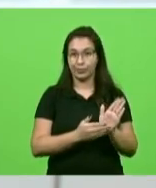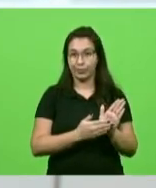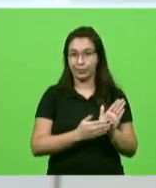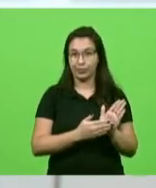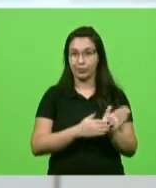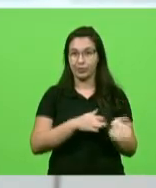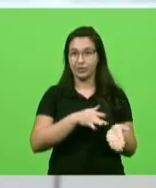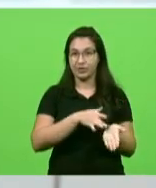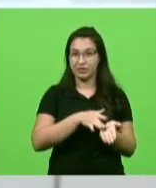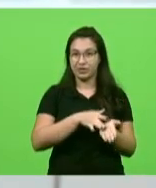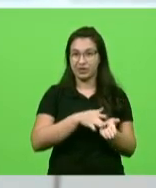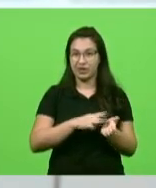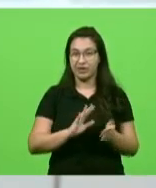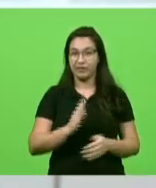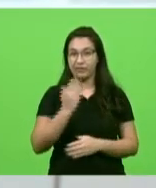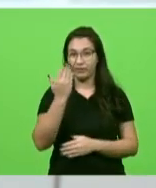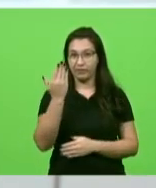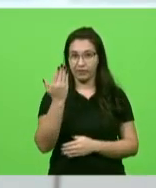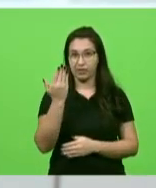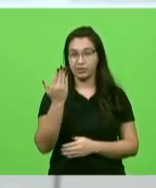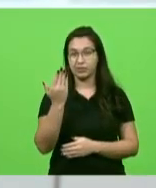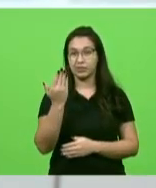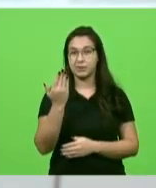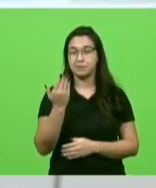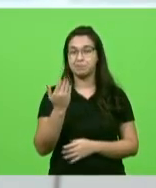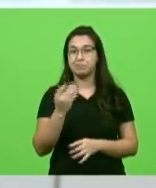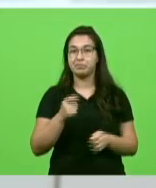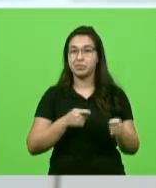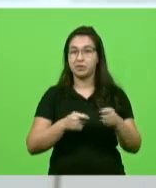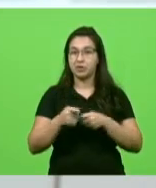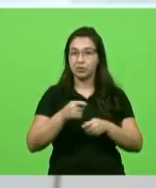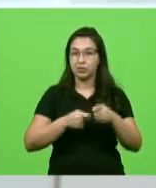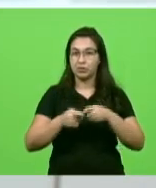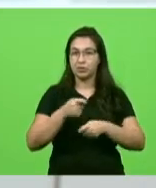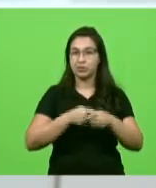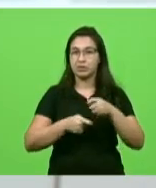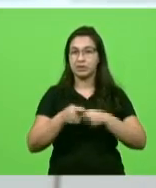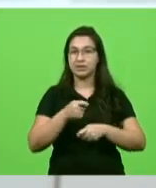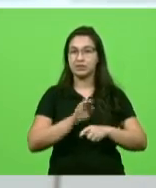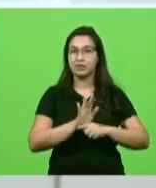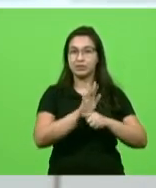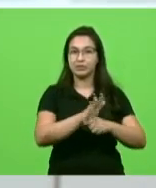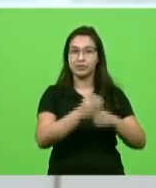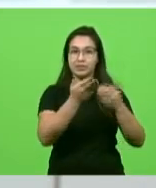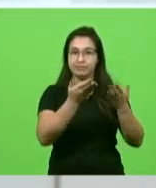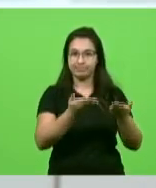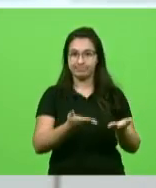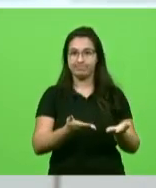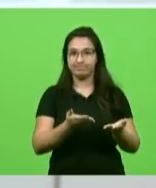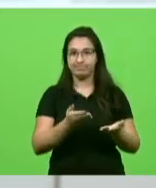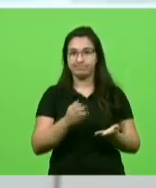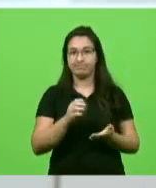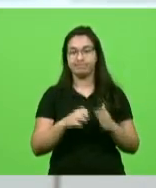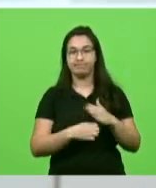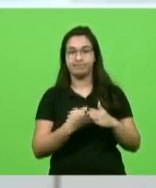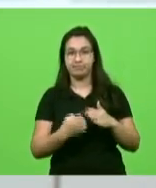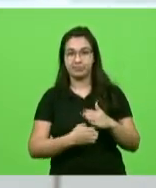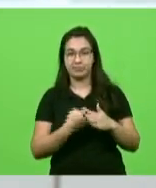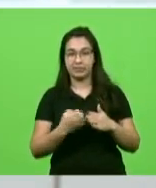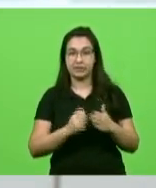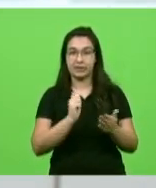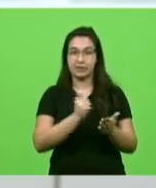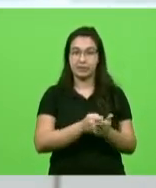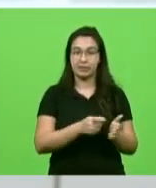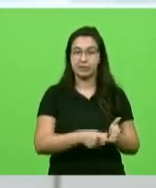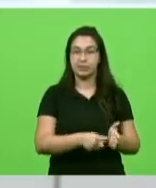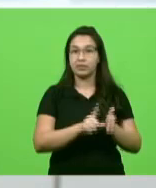com direcionamento da negociação em favor da empresa megamed e com autorização de pagamento